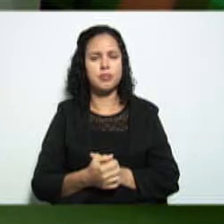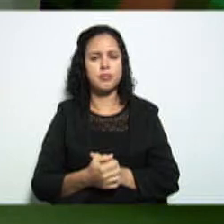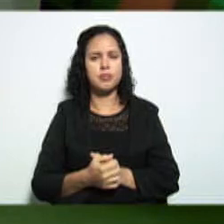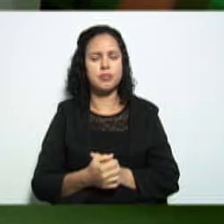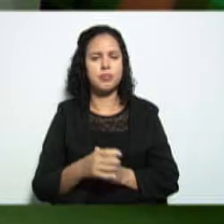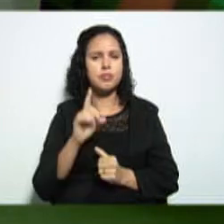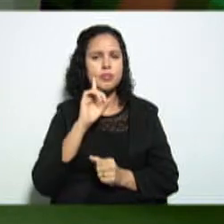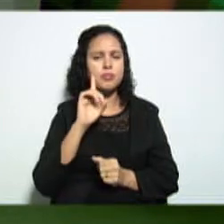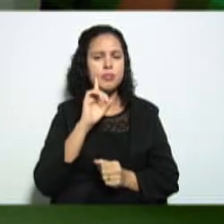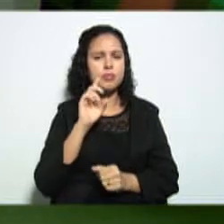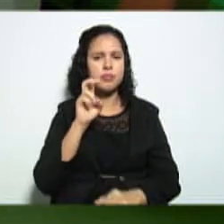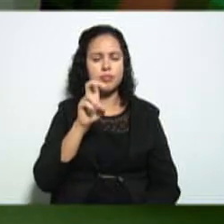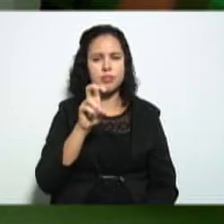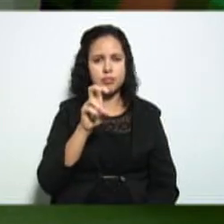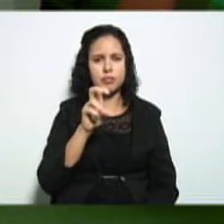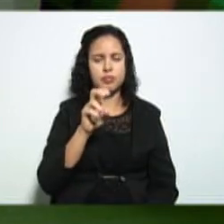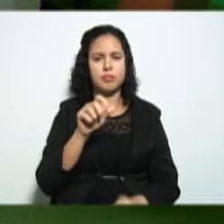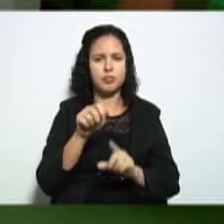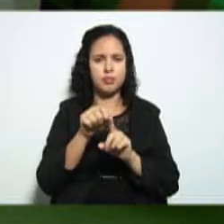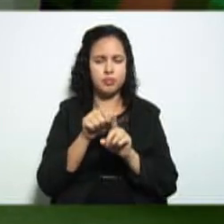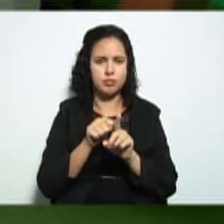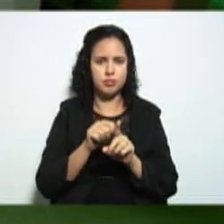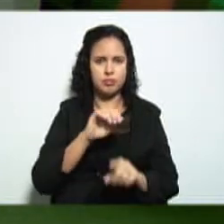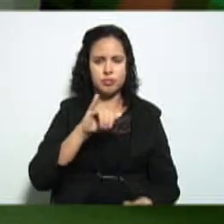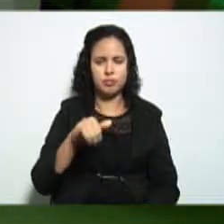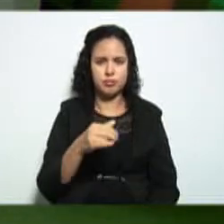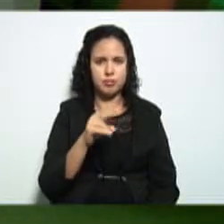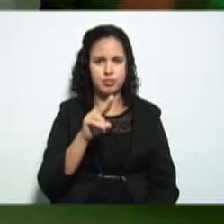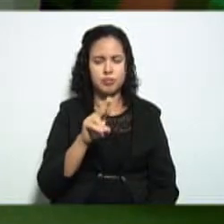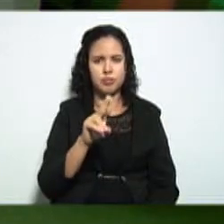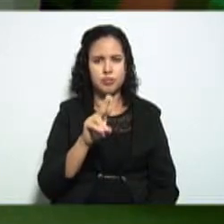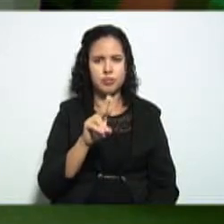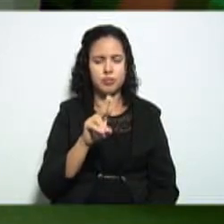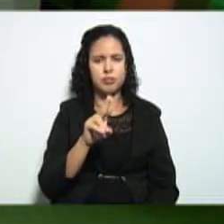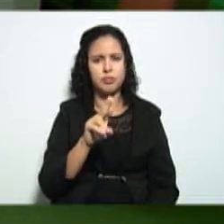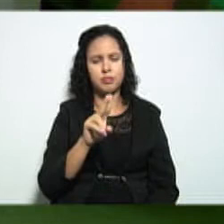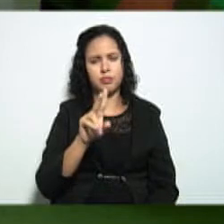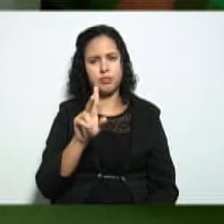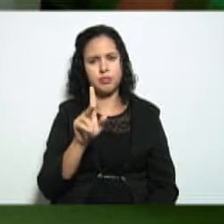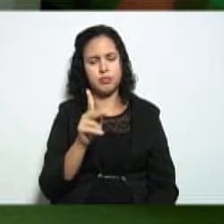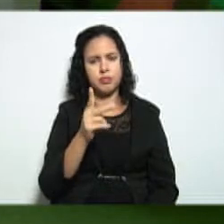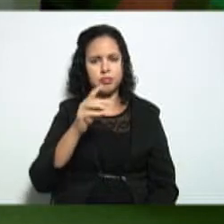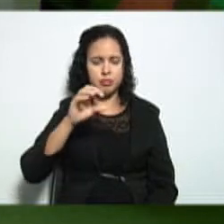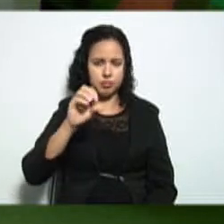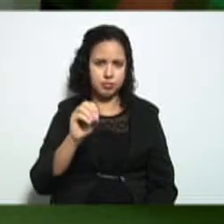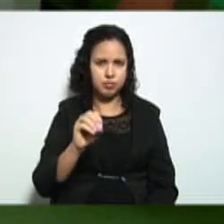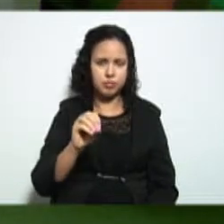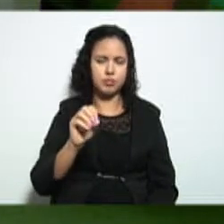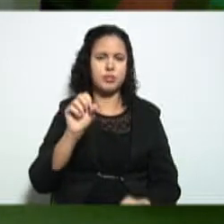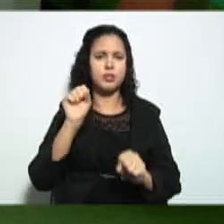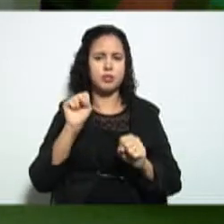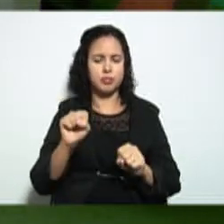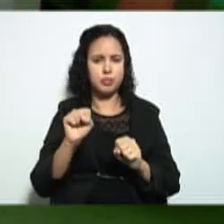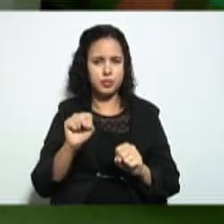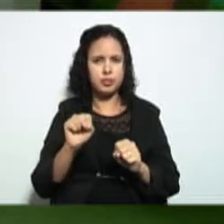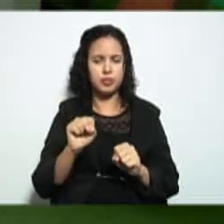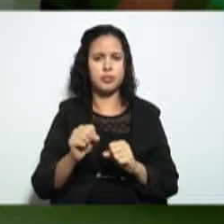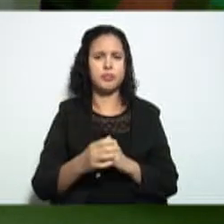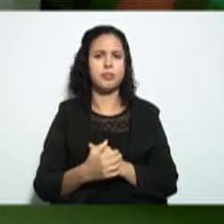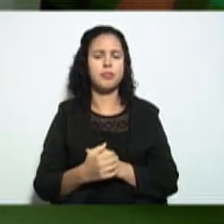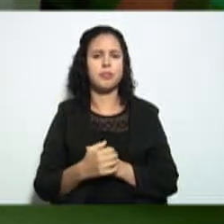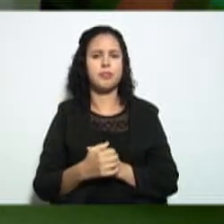Até o dia 5 de junho. Até o dia 5? É, 5 do 6. 5 do 6, pessoal, tá disponível... Eu acho que é um